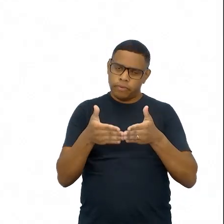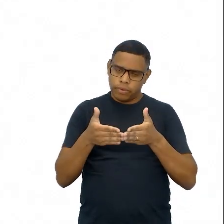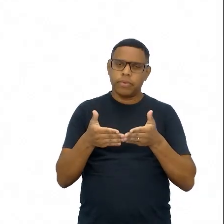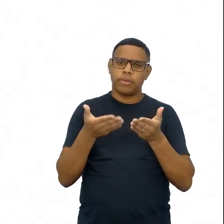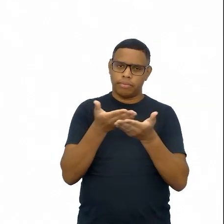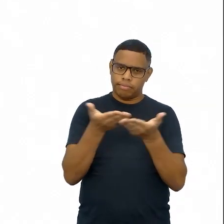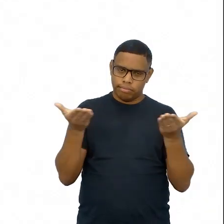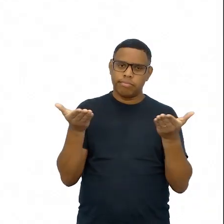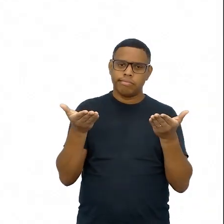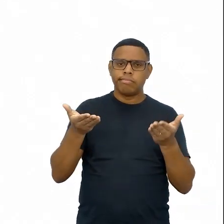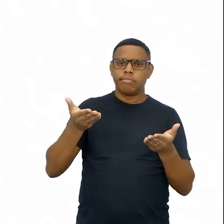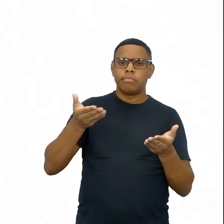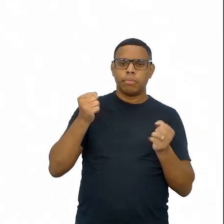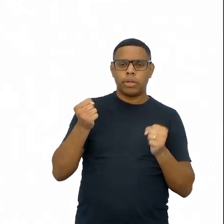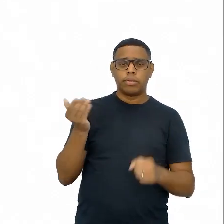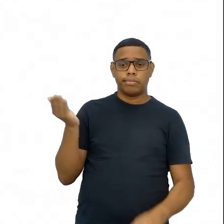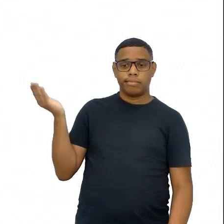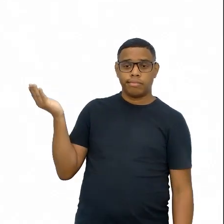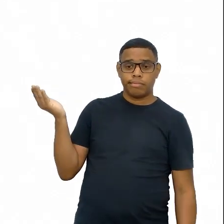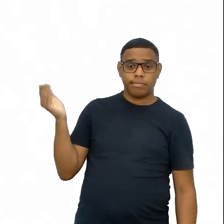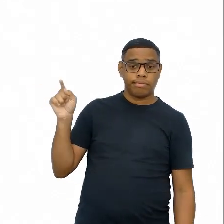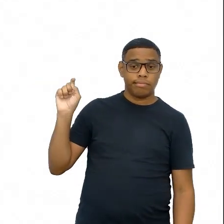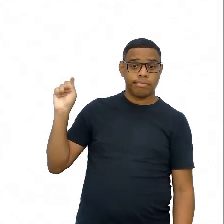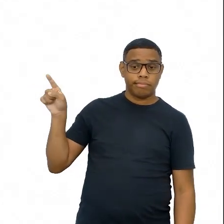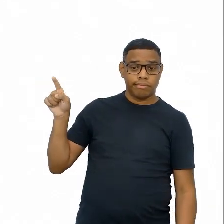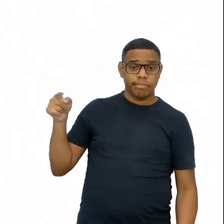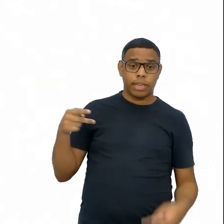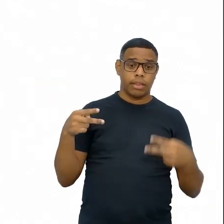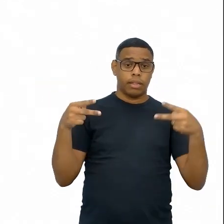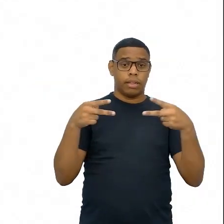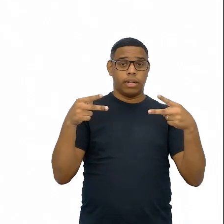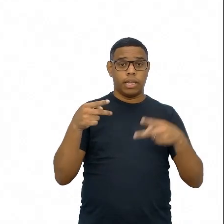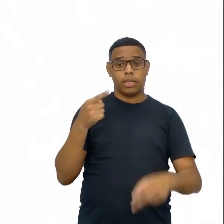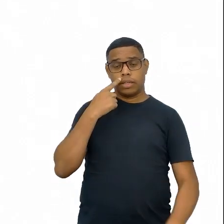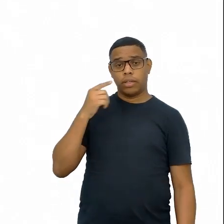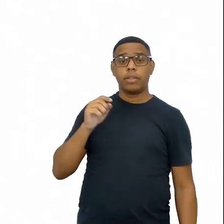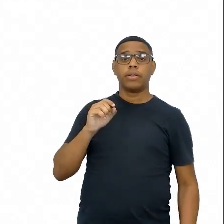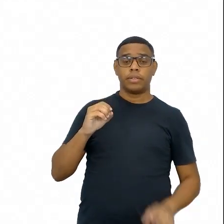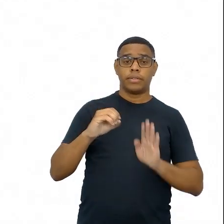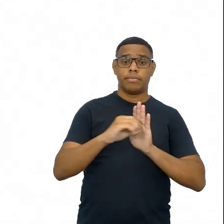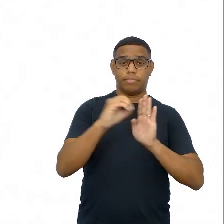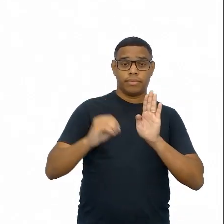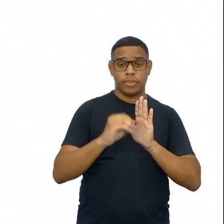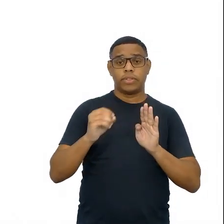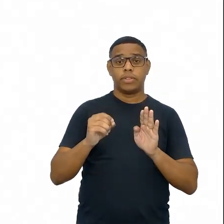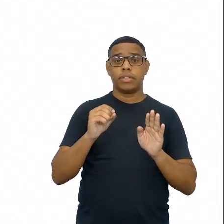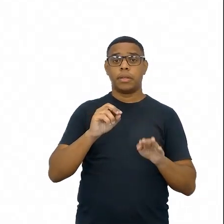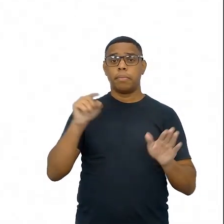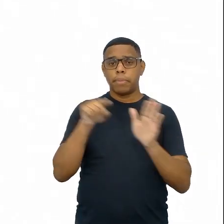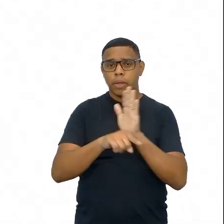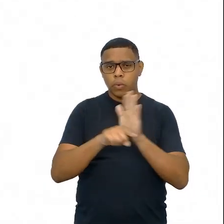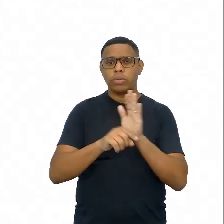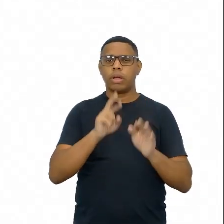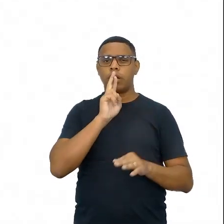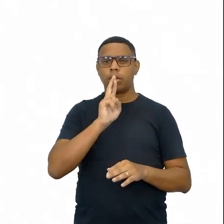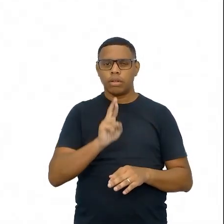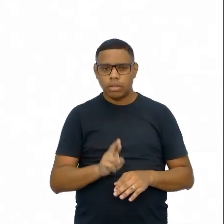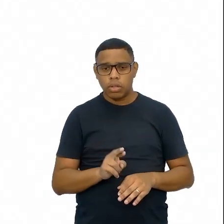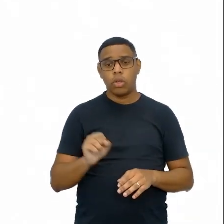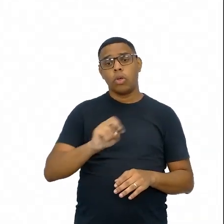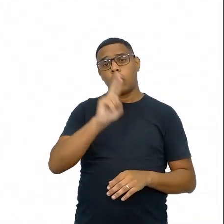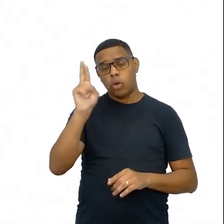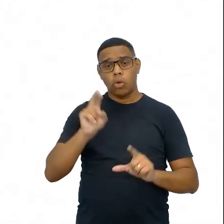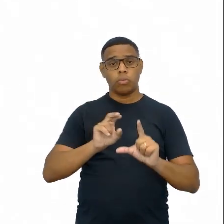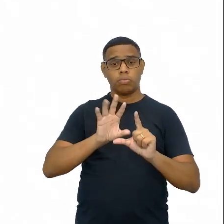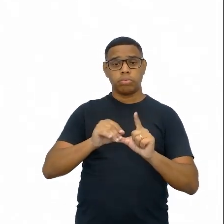gentileza, vocês podem estar acessando aqui o link, né, da IFAP para estar respondendo o questionário, ou pelo